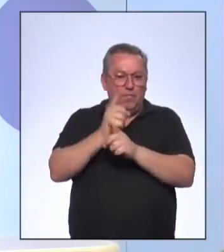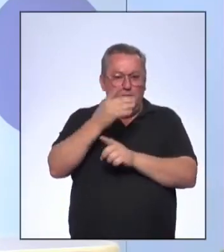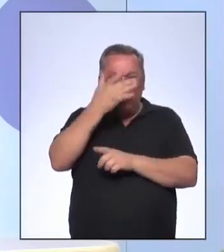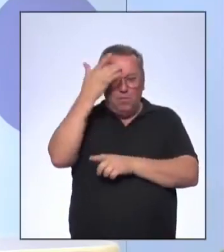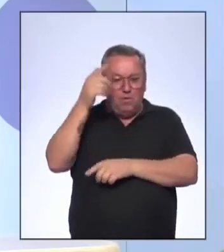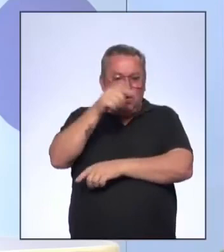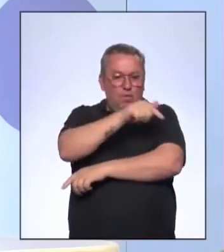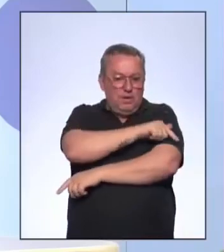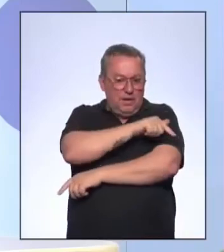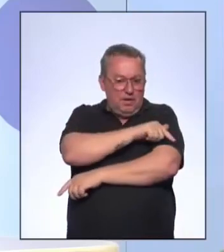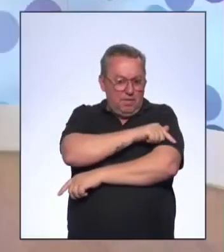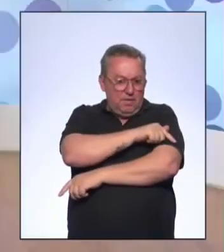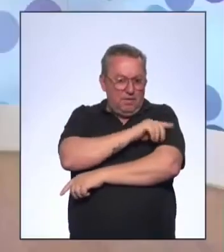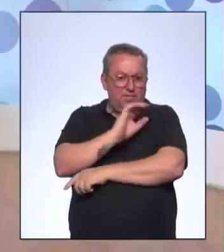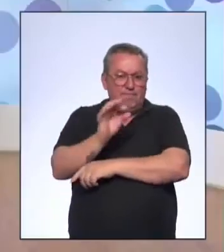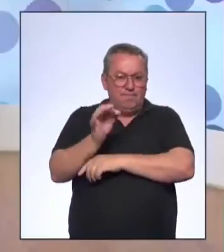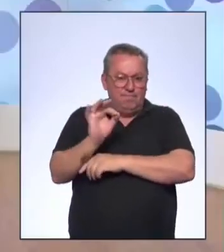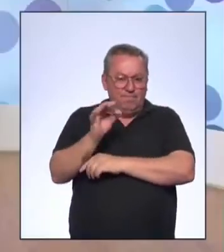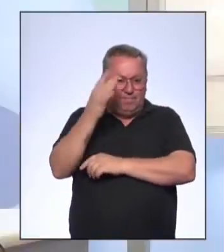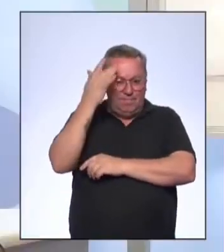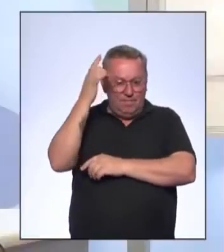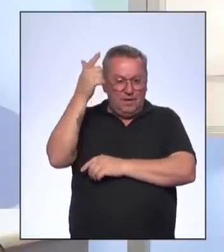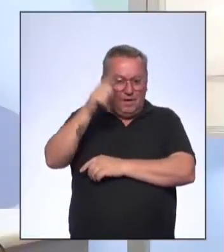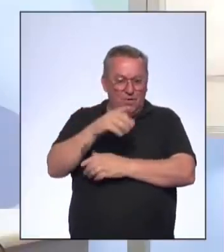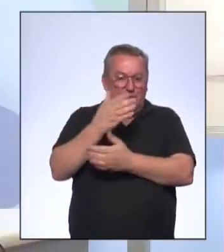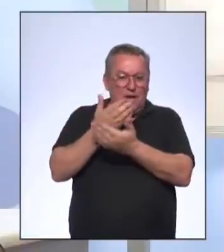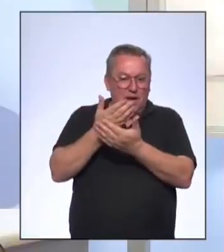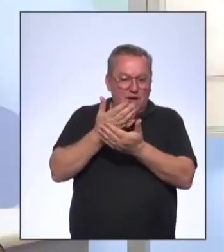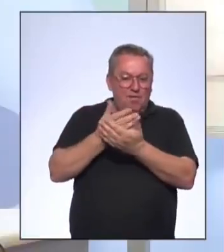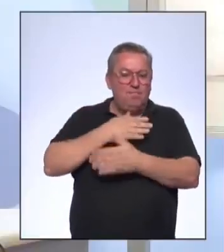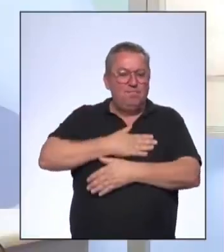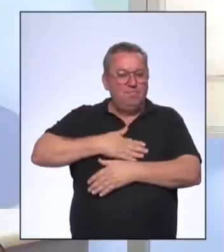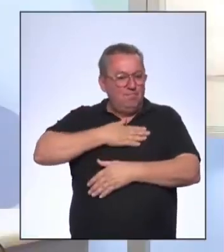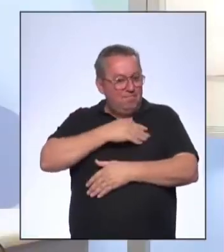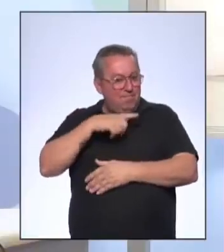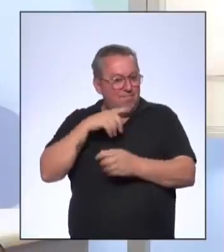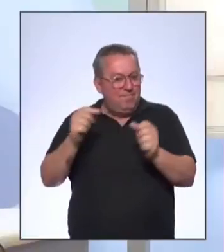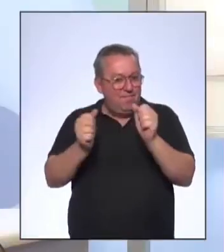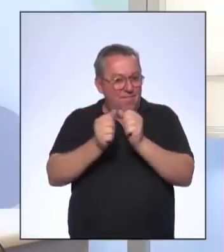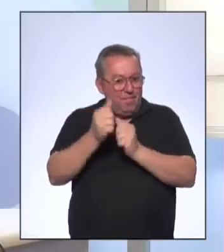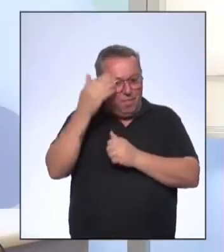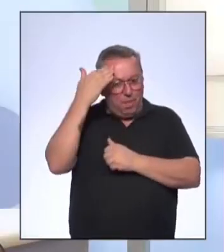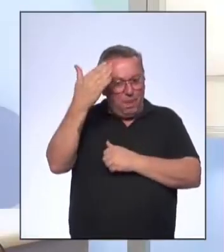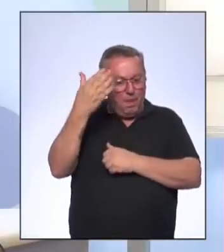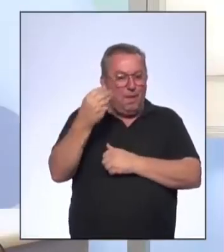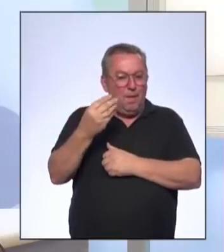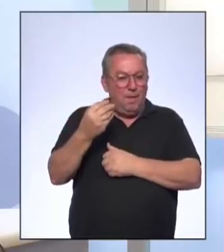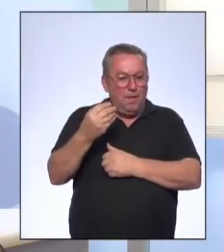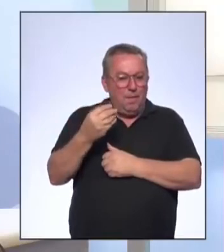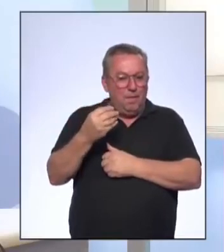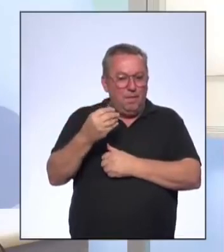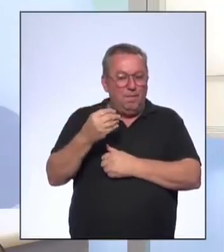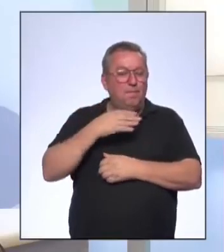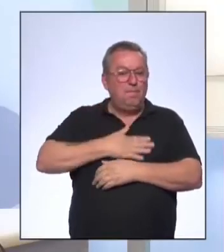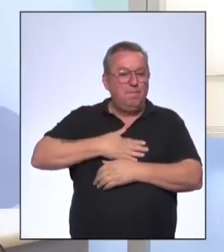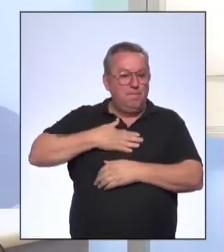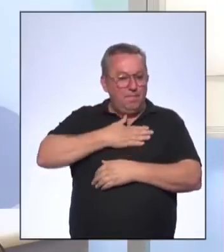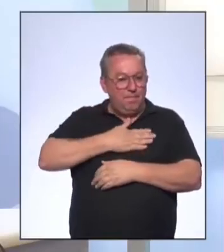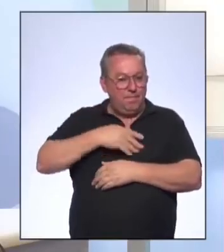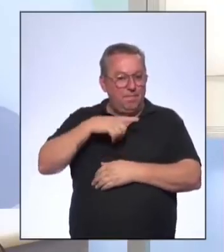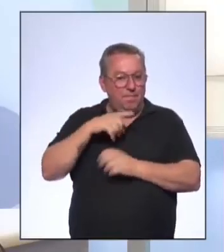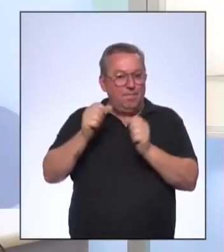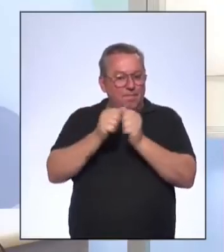do 7º ano por aí, né? Isso mesmo. Amanhã tem outra aula. Foi um prazer estar com vocês. Agradeço muito. É um prazer estar